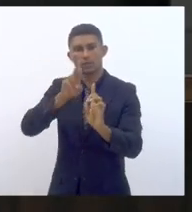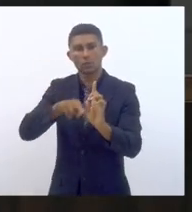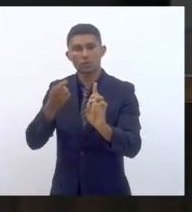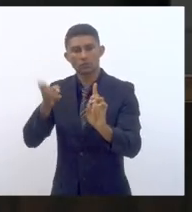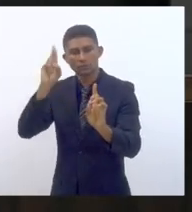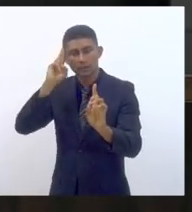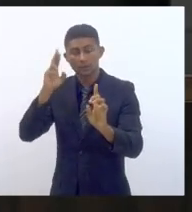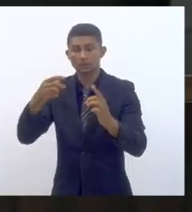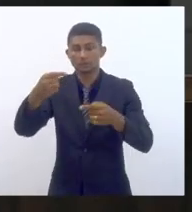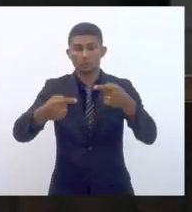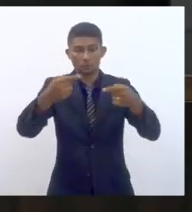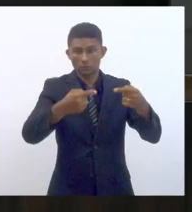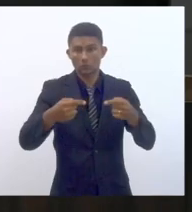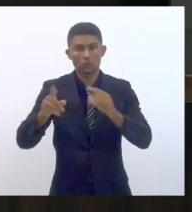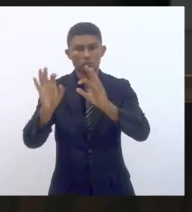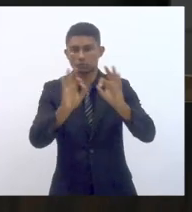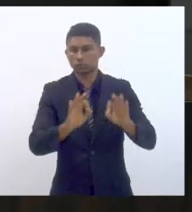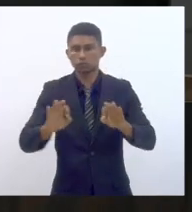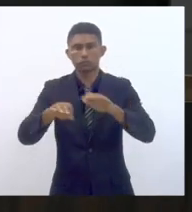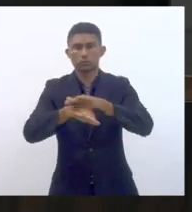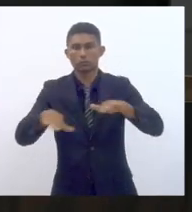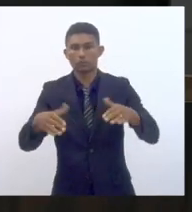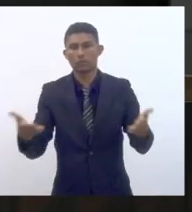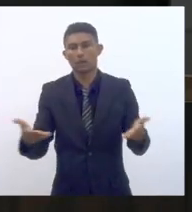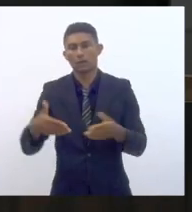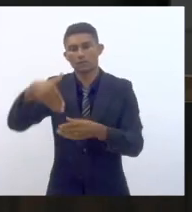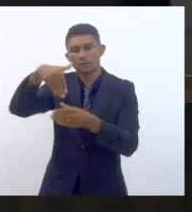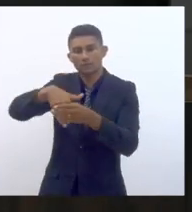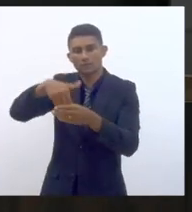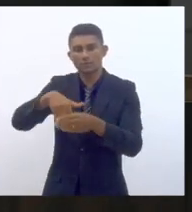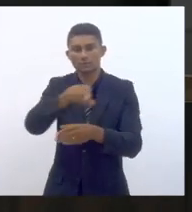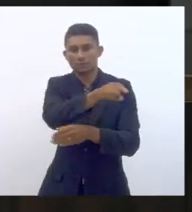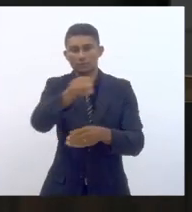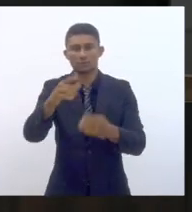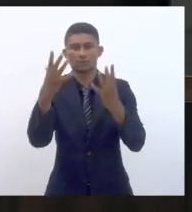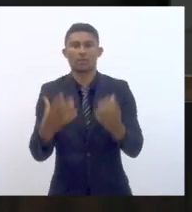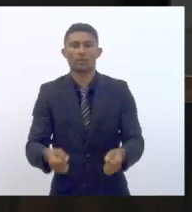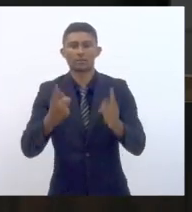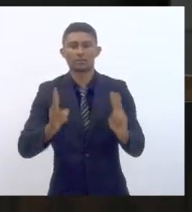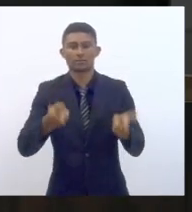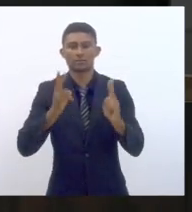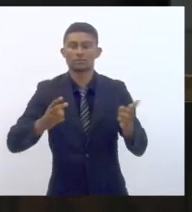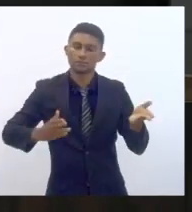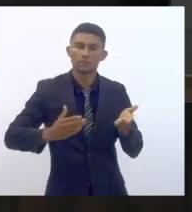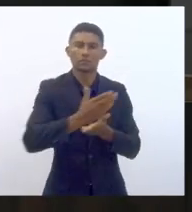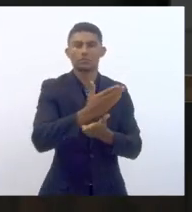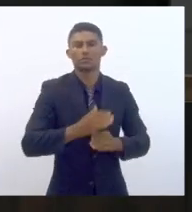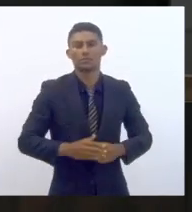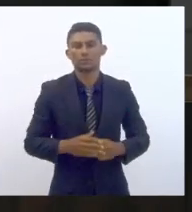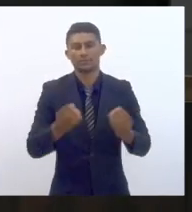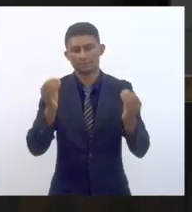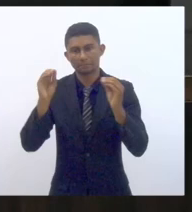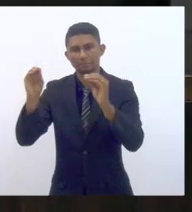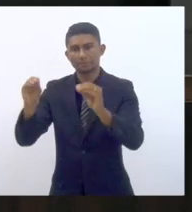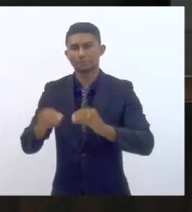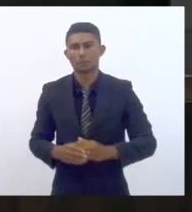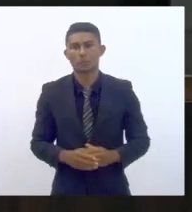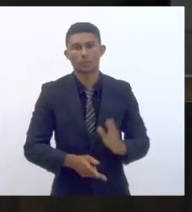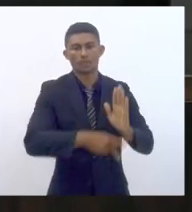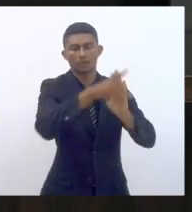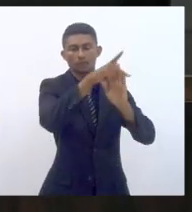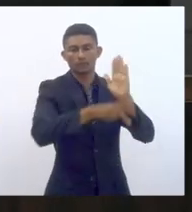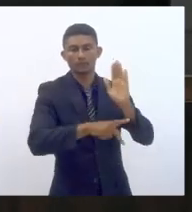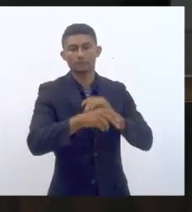Em discussão, não havendo que queira discutir, encerrada a discussão, em votação, se os que aprovam, permaneçam como estão aprovados, vai à promulgação.